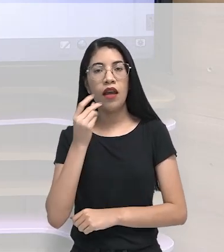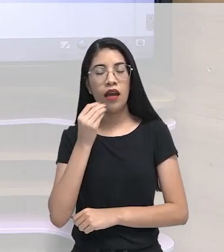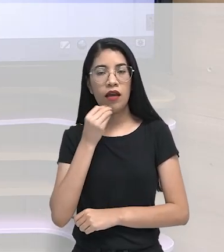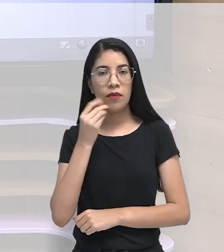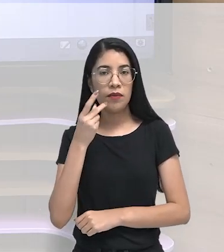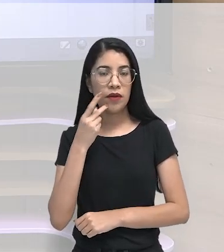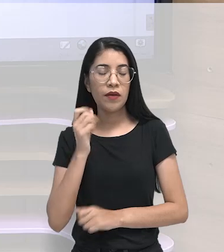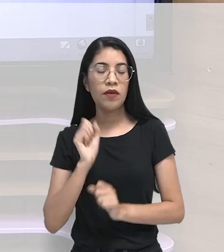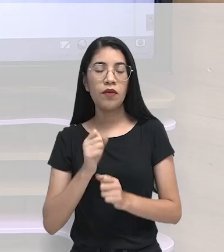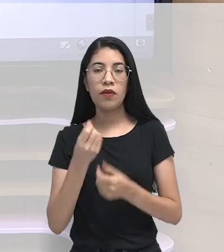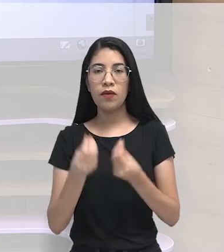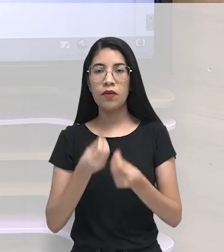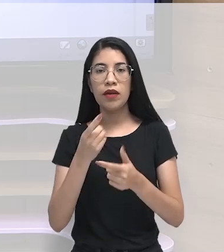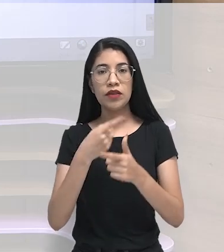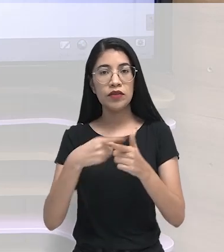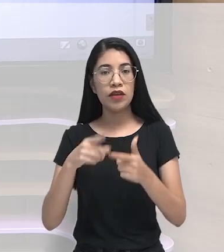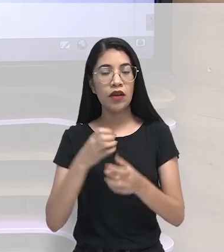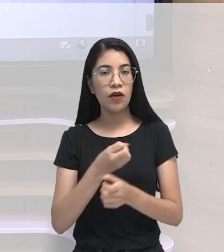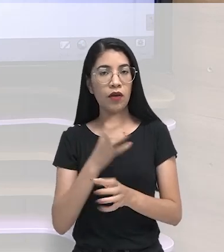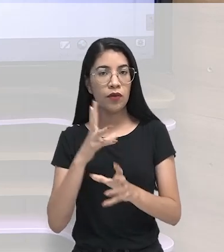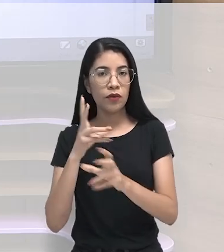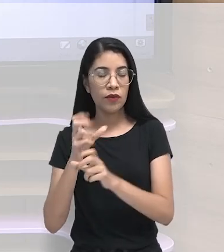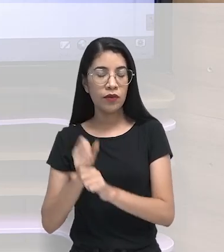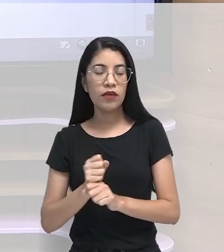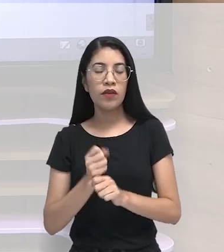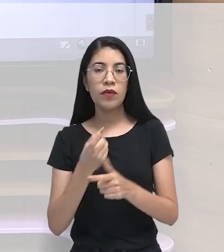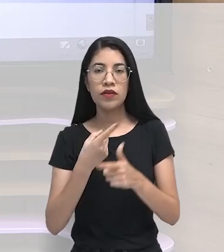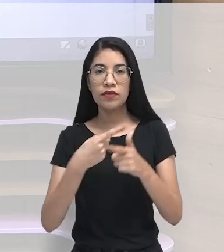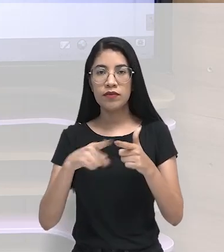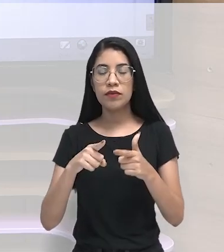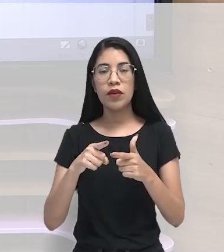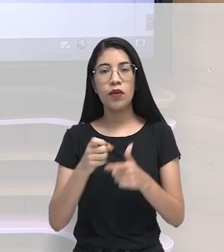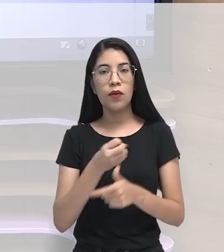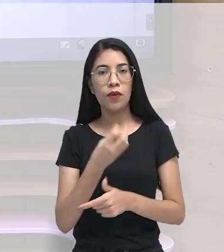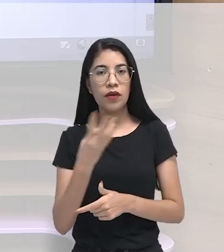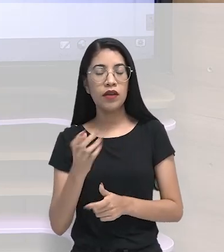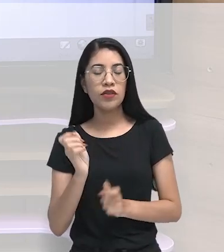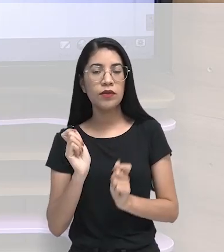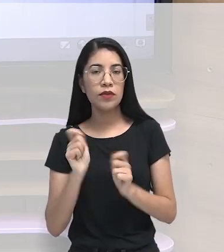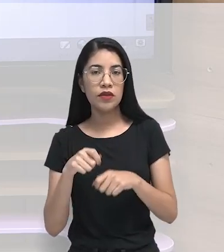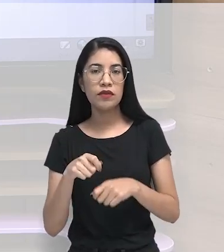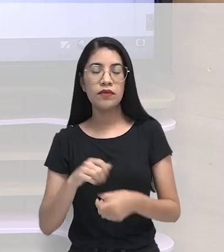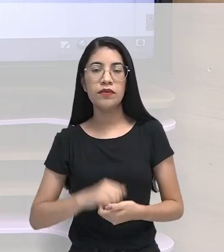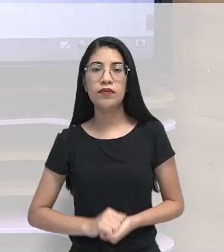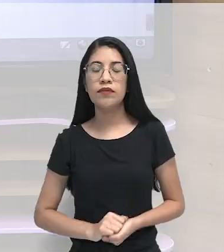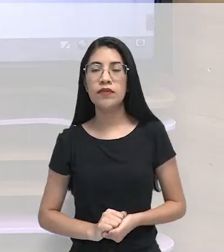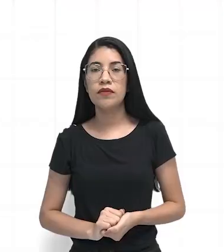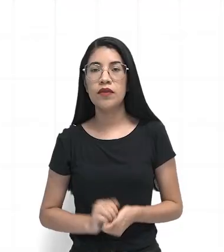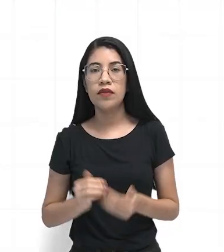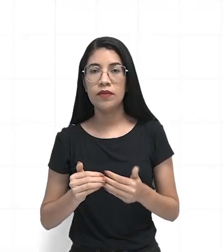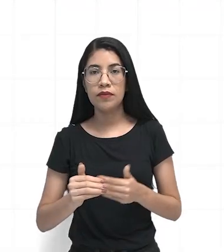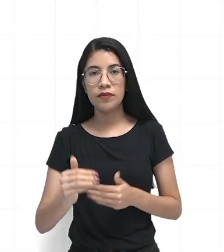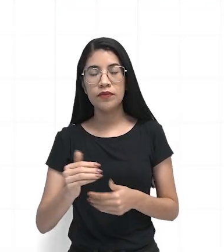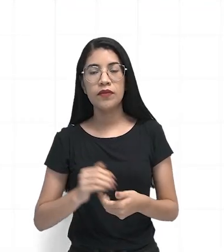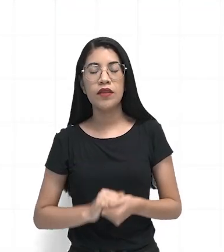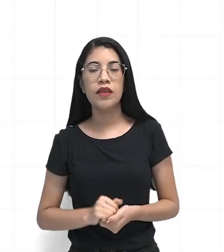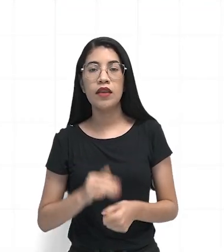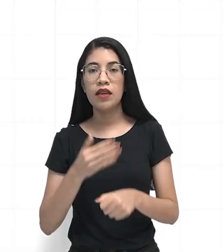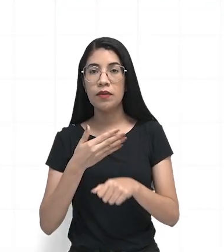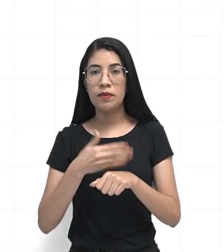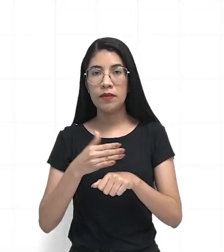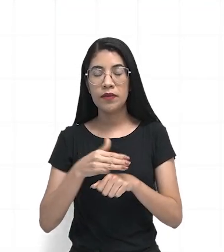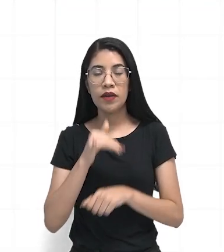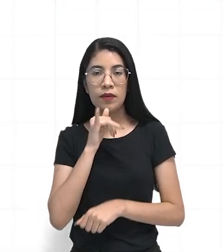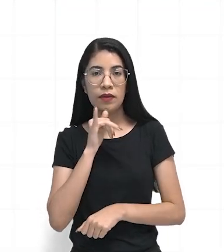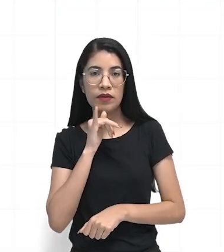os casos favoráveis pelo total de possibilidades, tá certo? Vamos continuar então? Vamos a mais